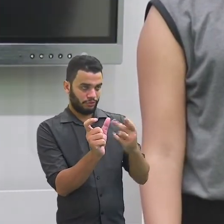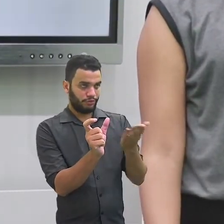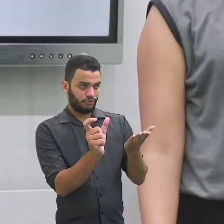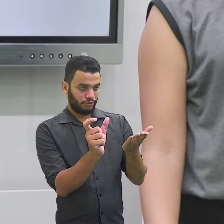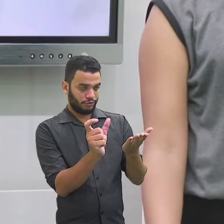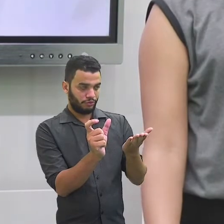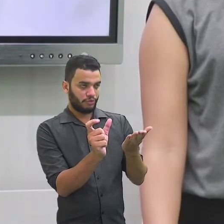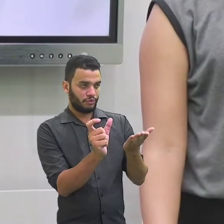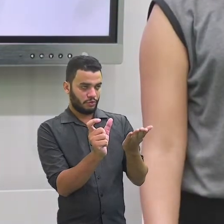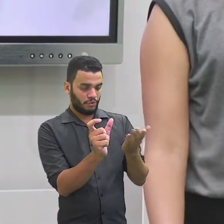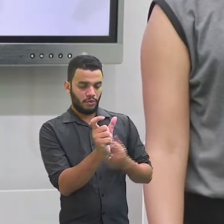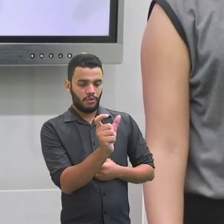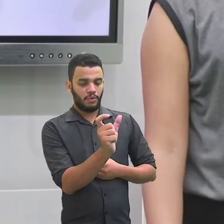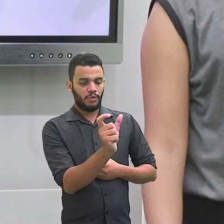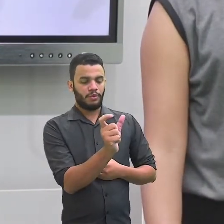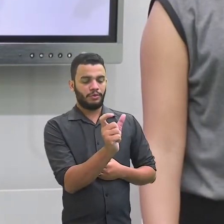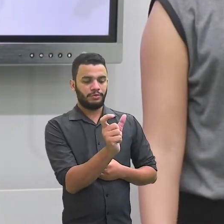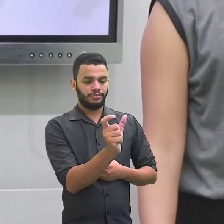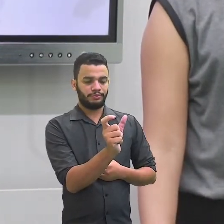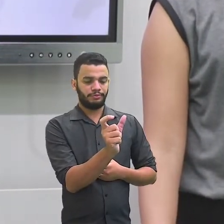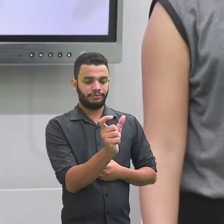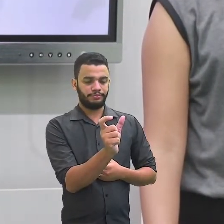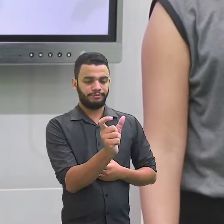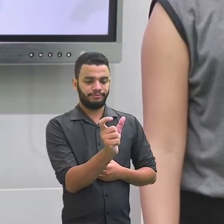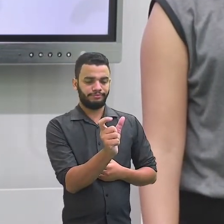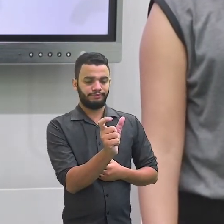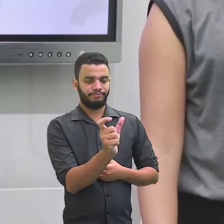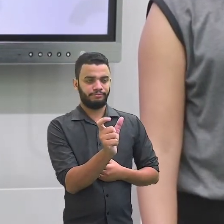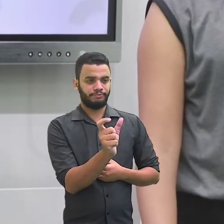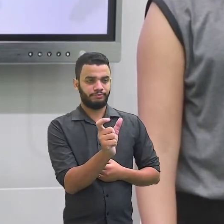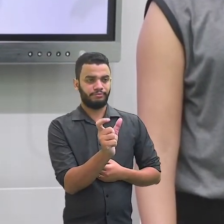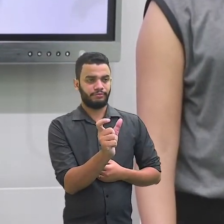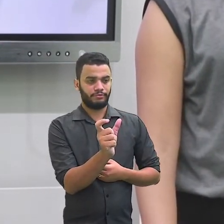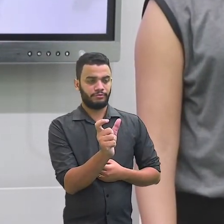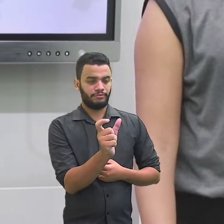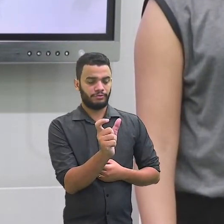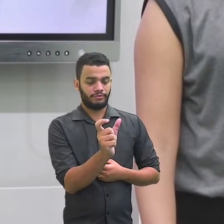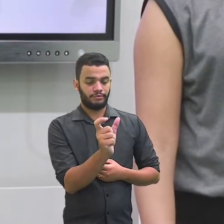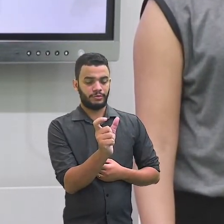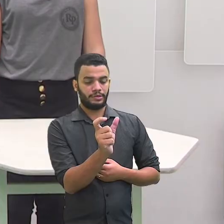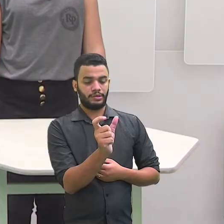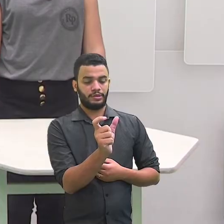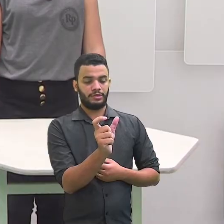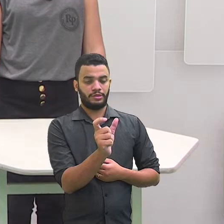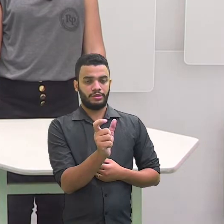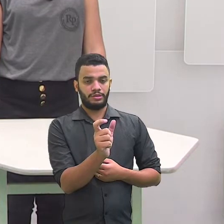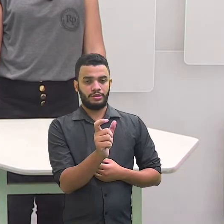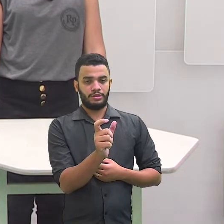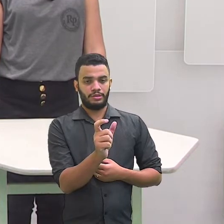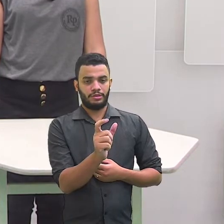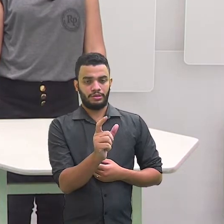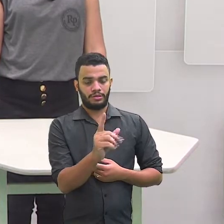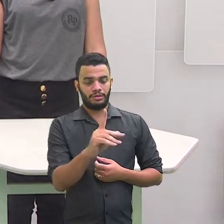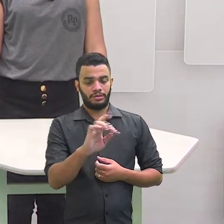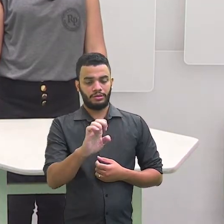desta rodada, tá, gente? Pedro, a sua palavra é